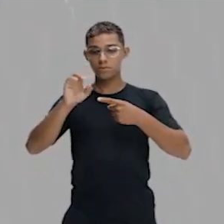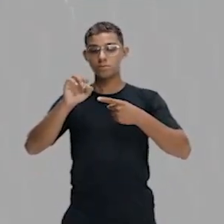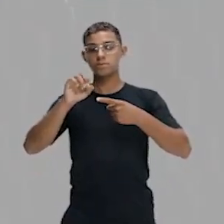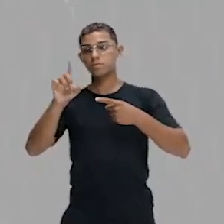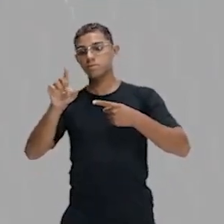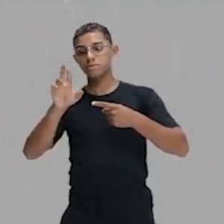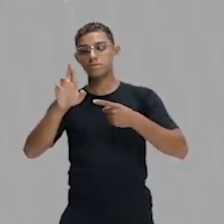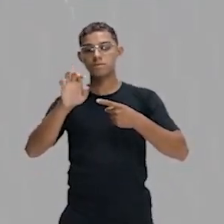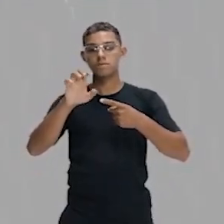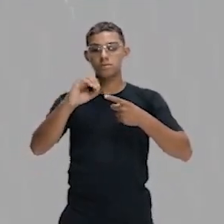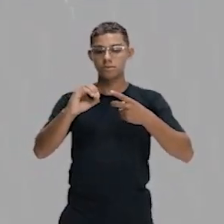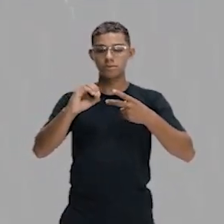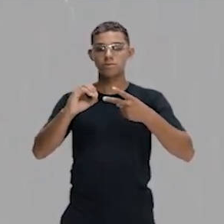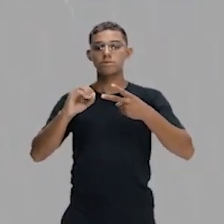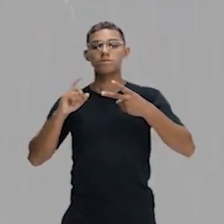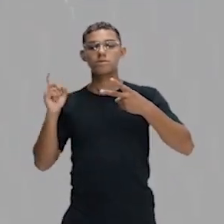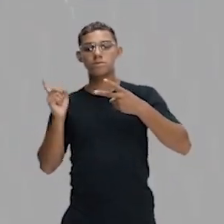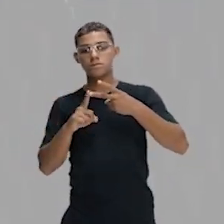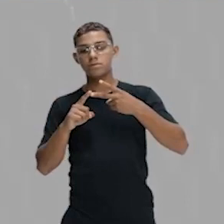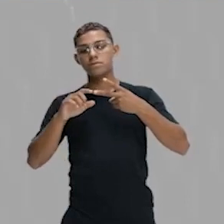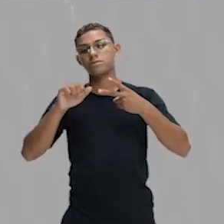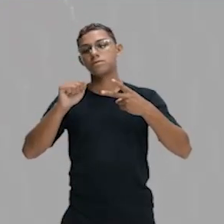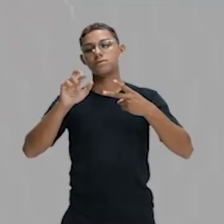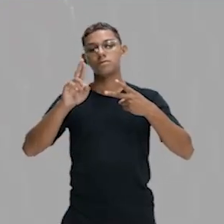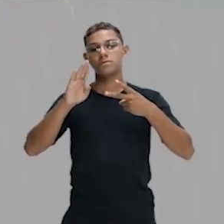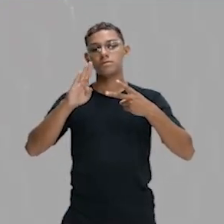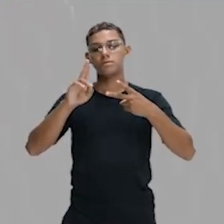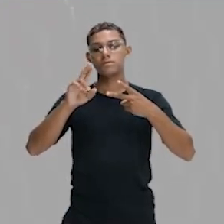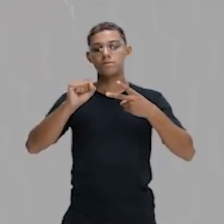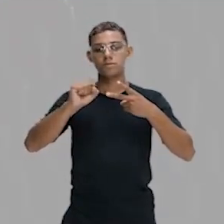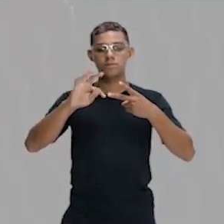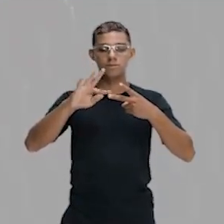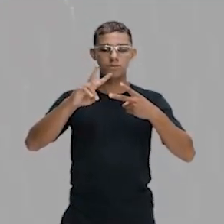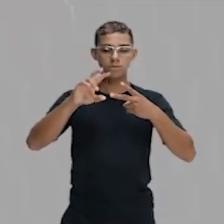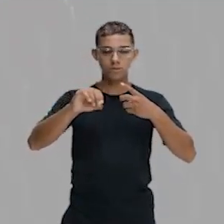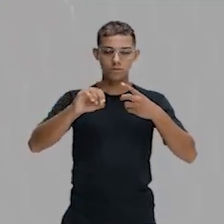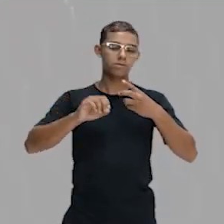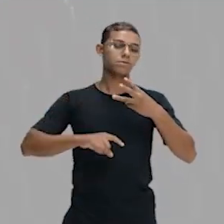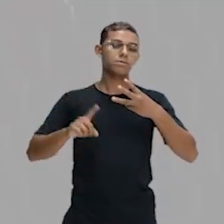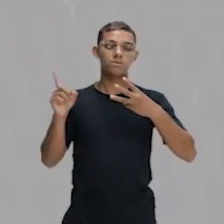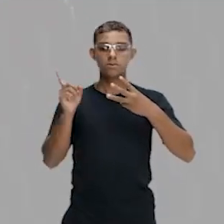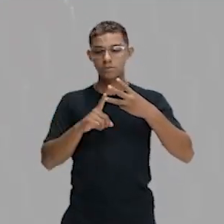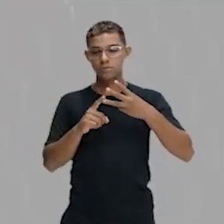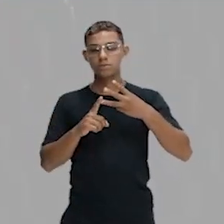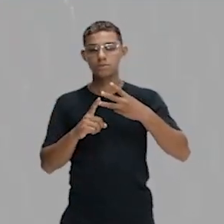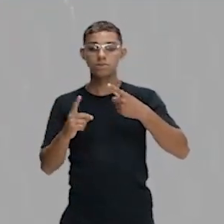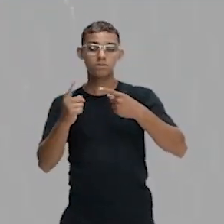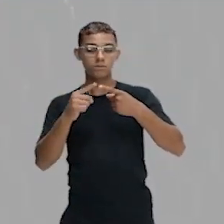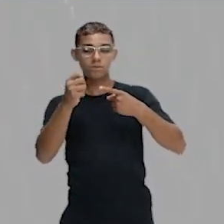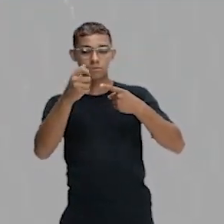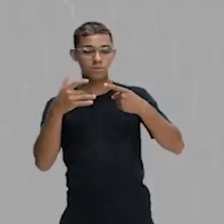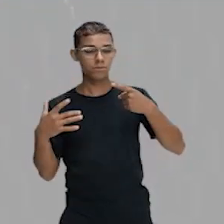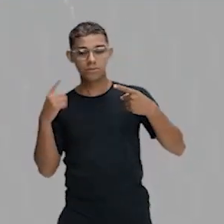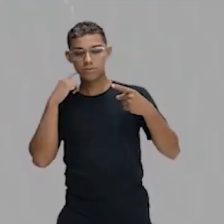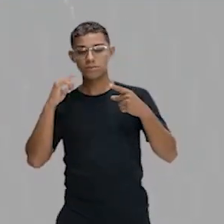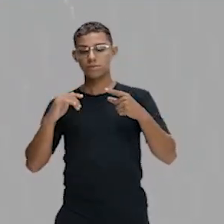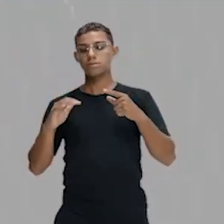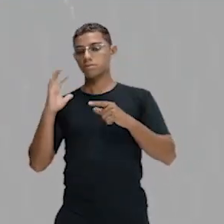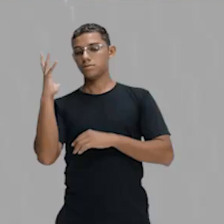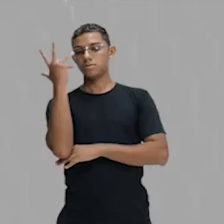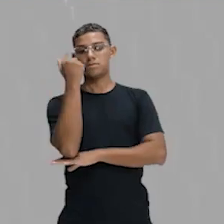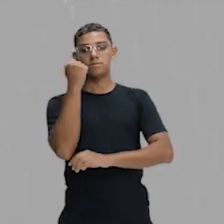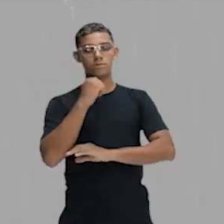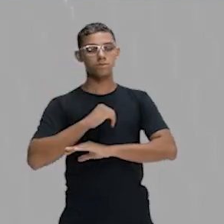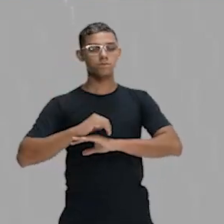andares vegetais bem definidos. Nós vamos encontrar o estrato arbóreo, que vai ter as árvores maiores,